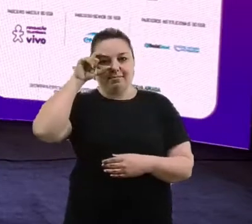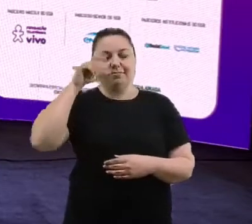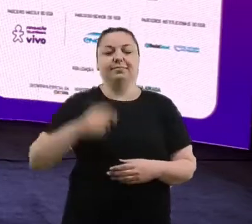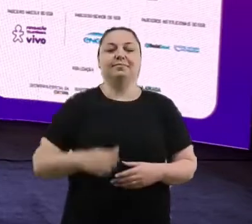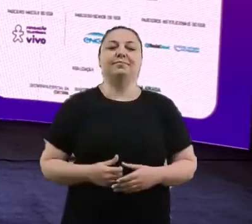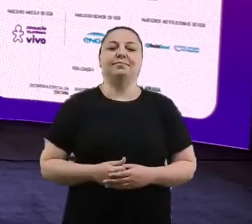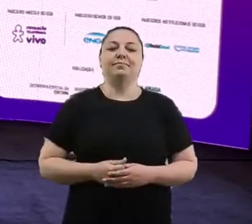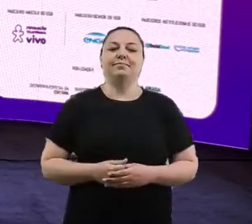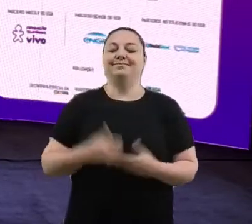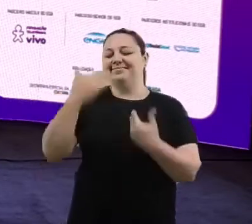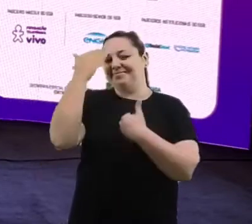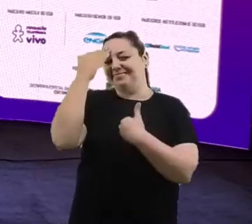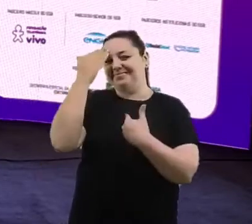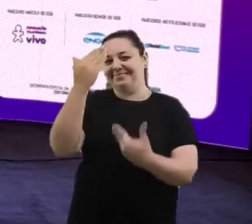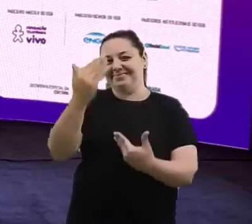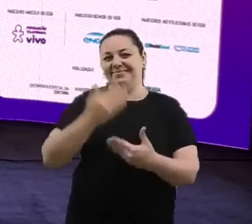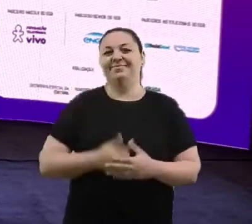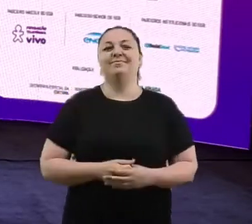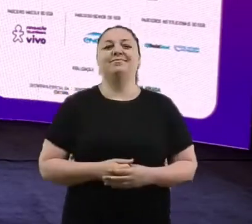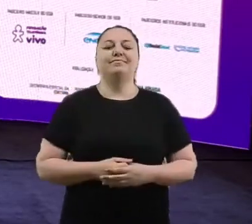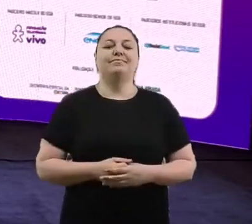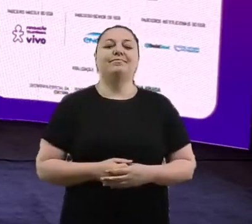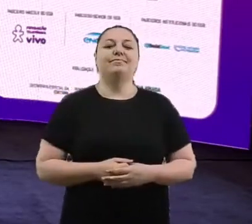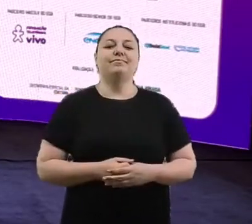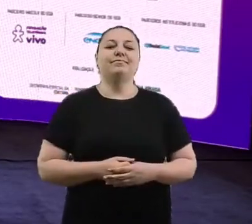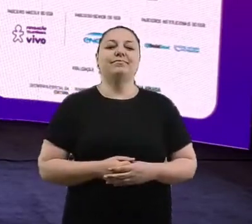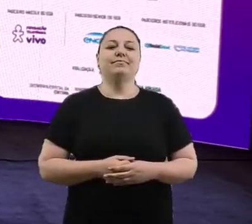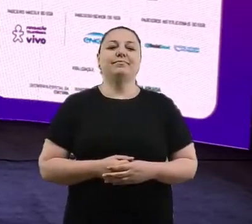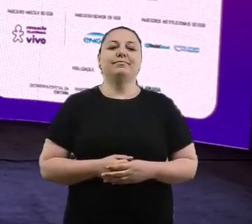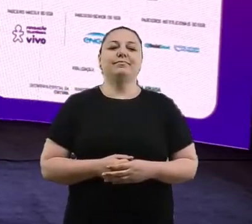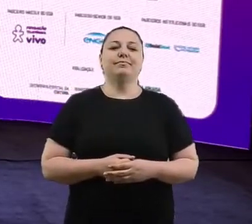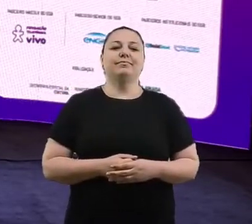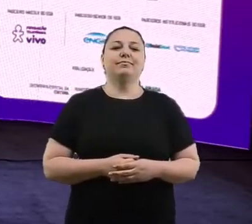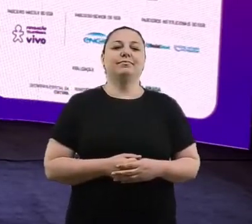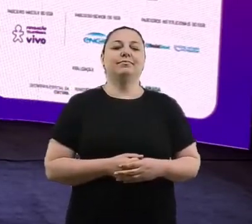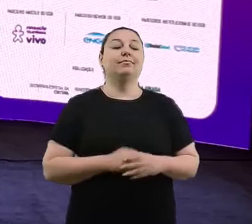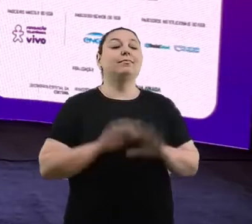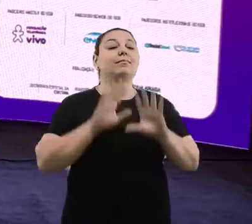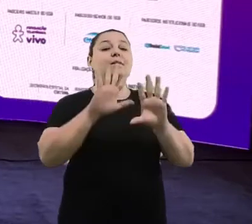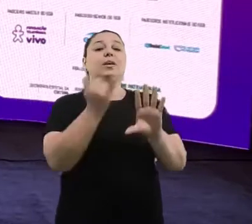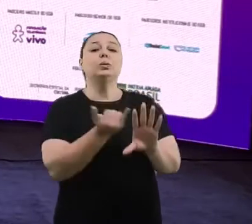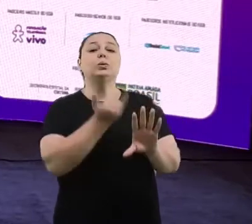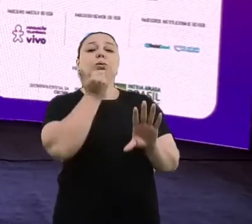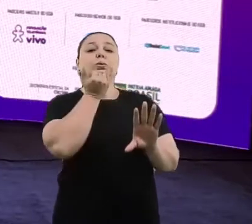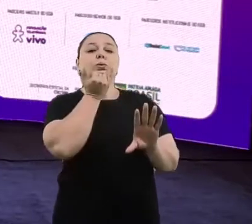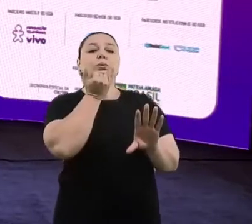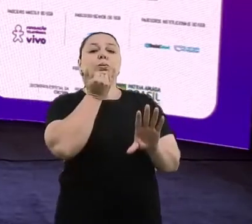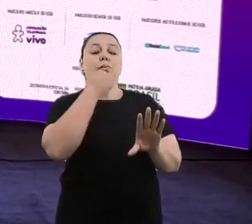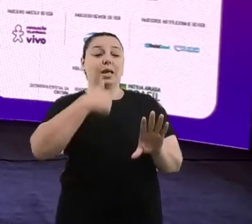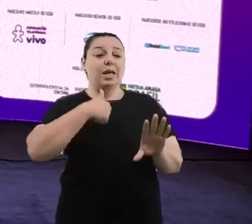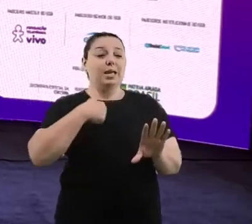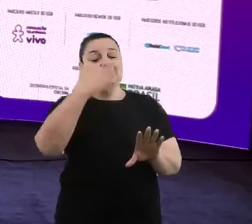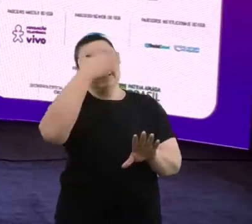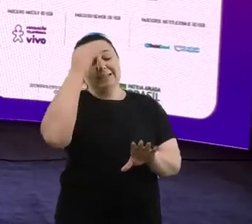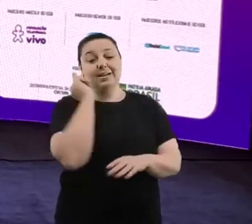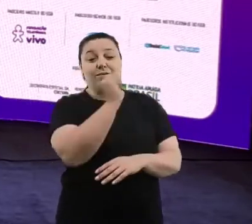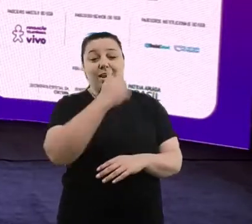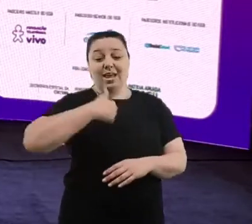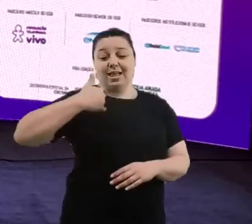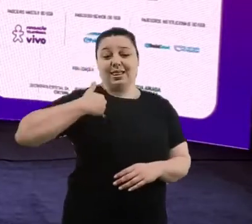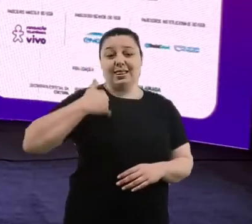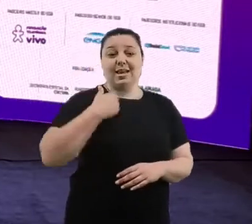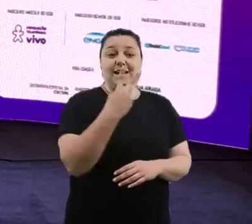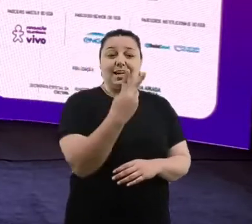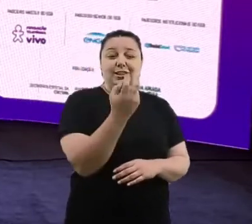Obrigada, Thiago. Bem, eu esqueci de dizer para vocês que eu tenho 58 anos, mas eu acho que eu tenho 18. Bem,